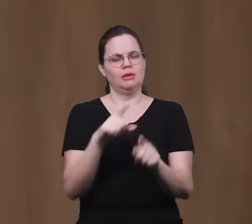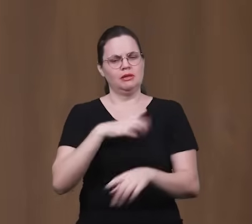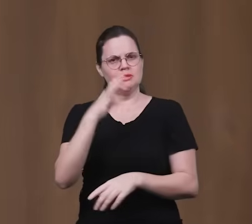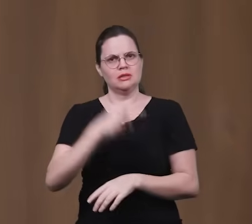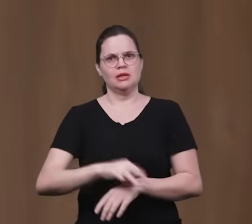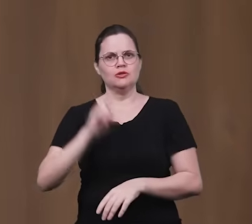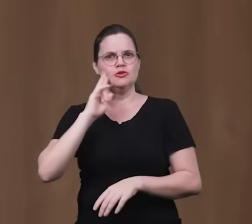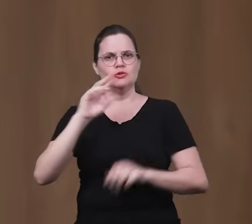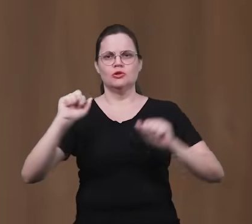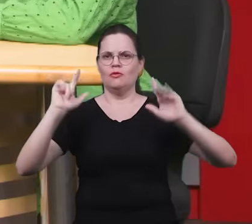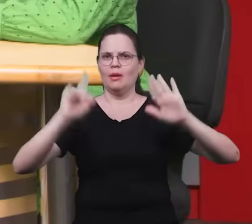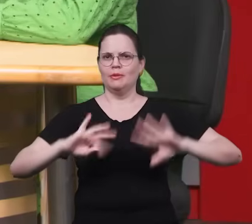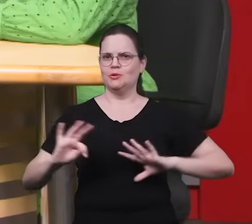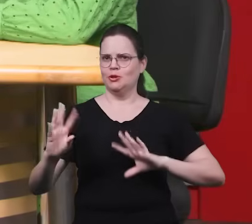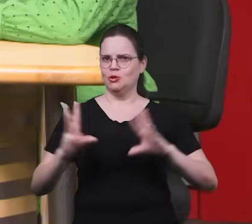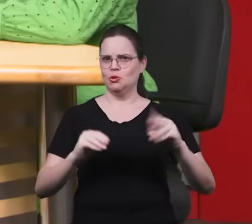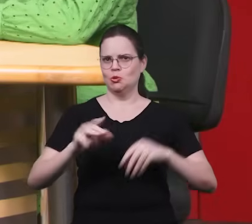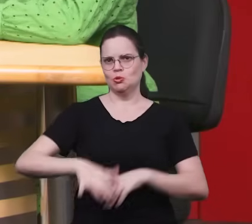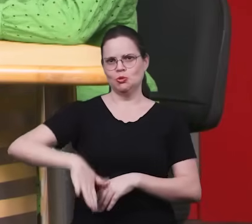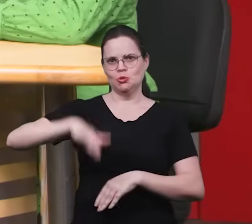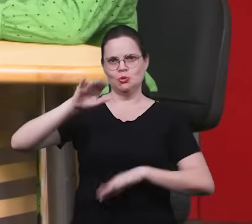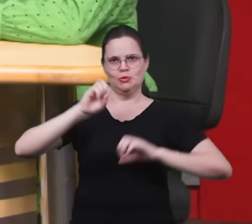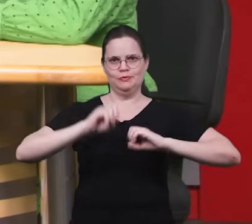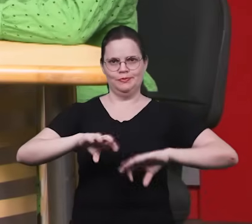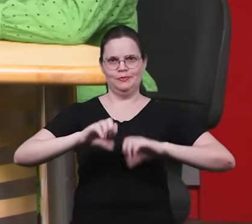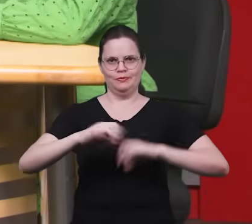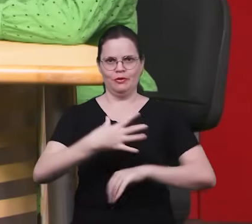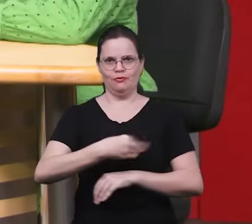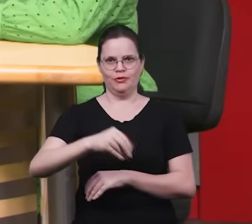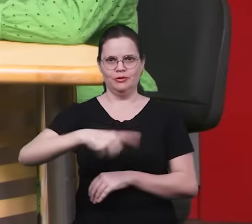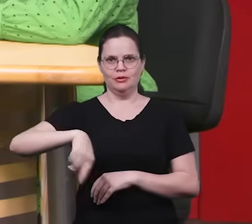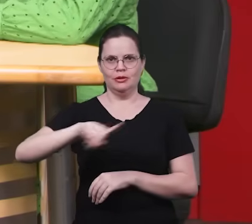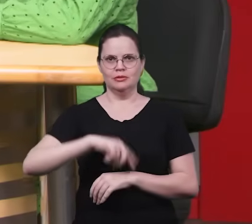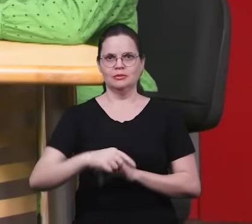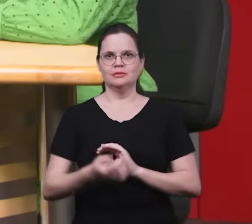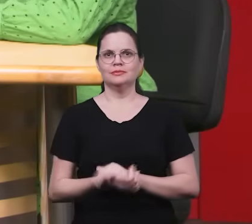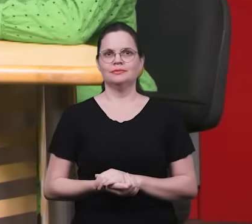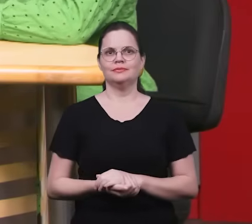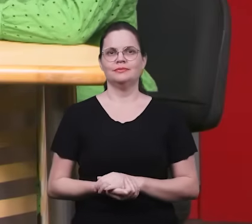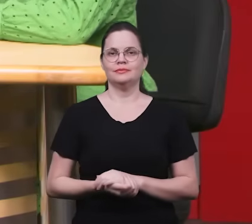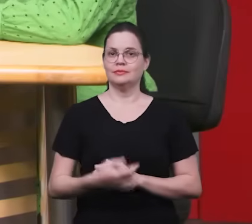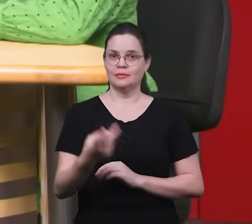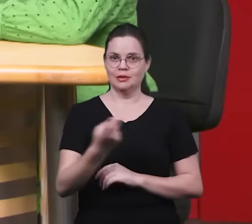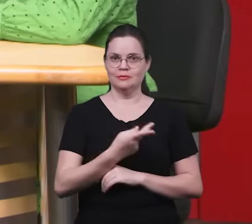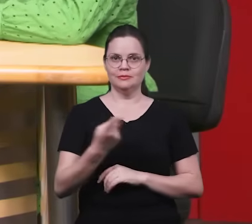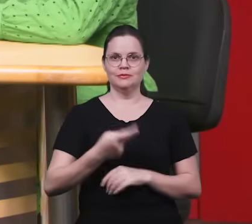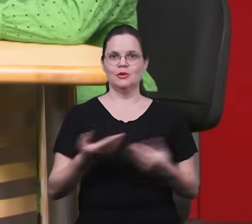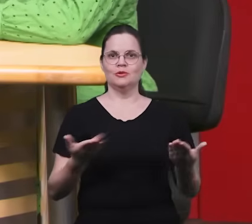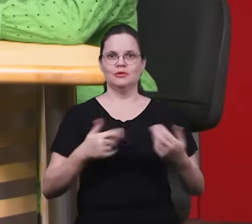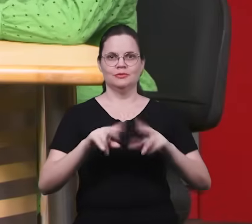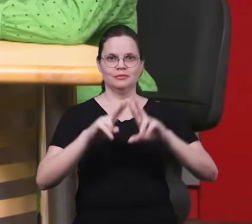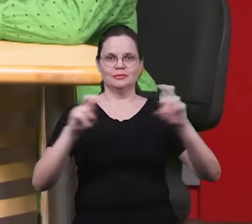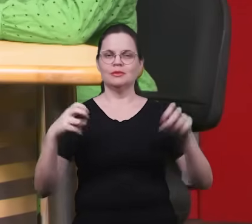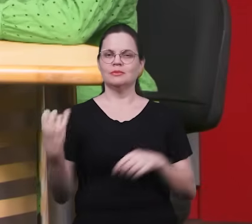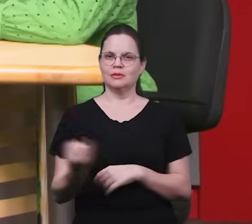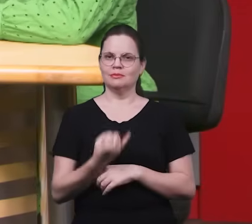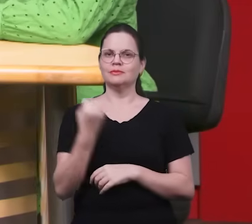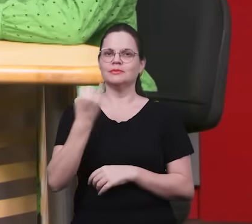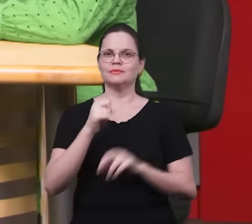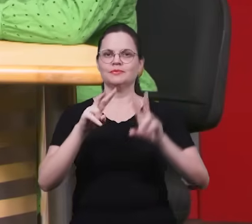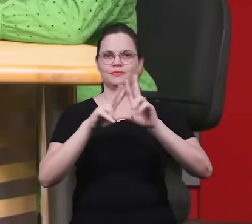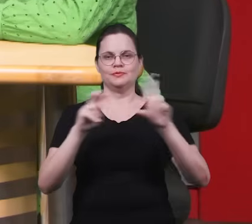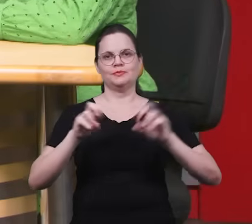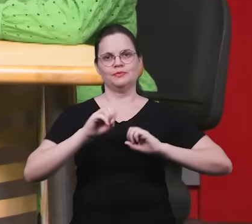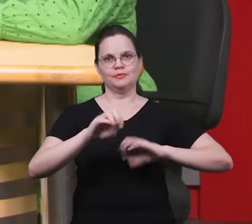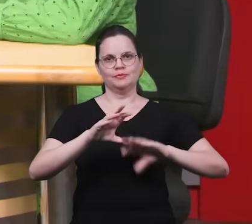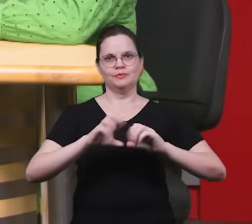dos nossos filhos. Amém. Amém, glória a Deus. Carla e Denise trazem um tema importante para hoje relacionado à educação da